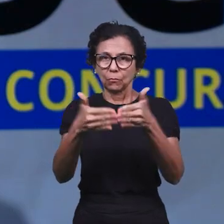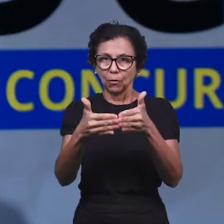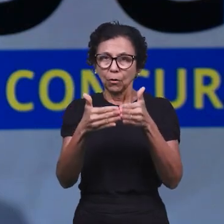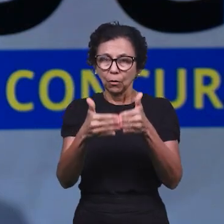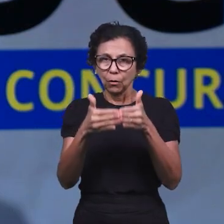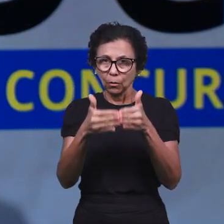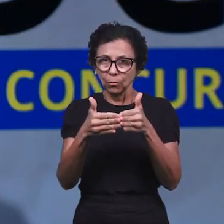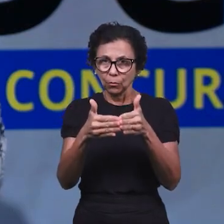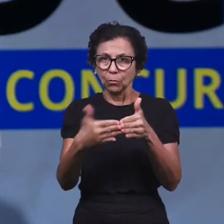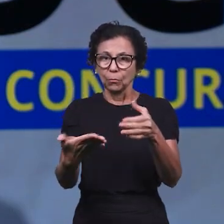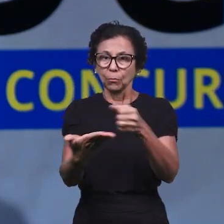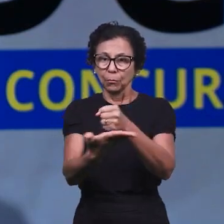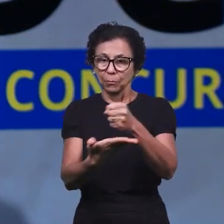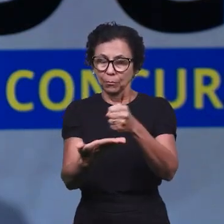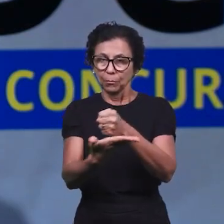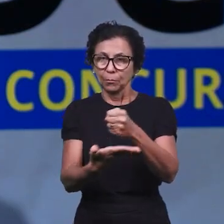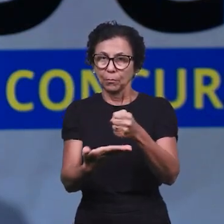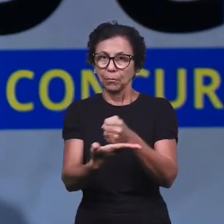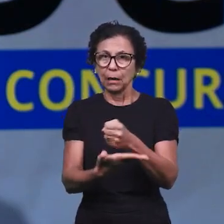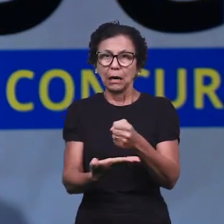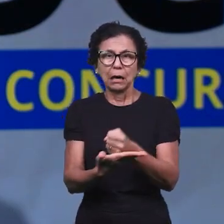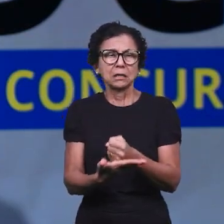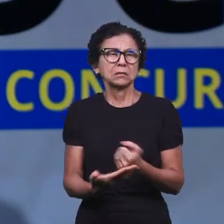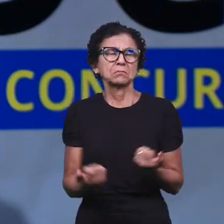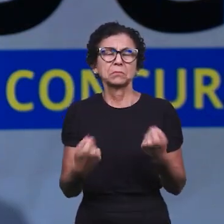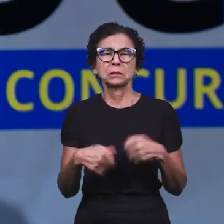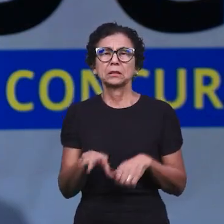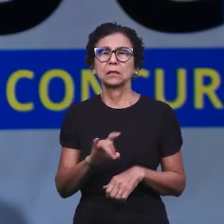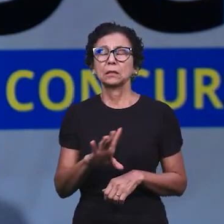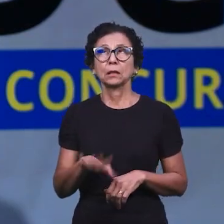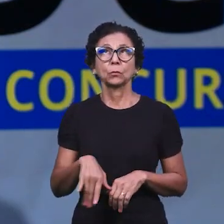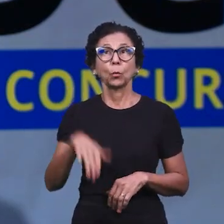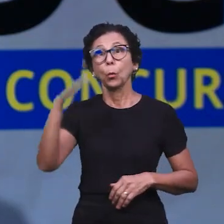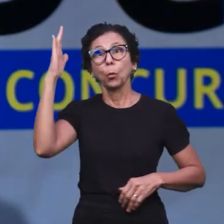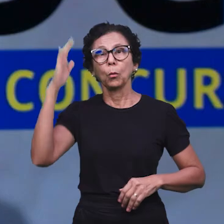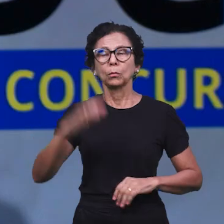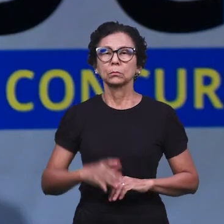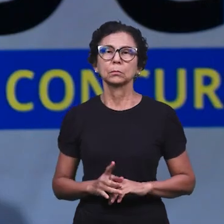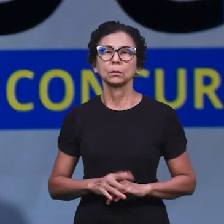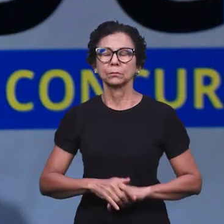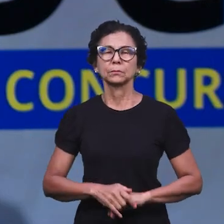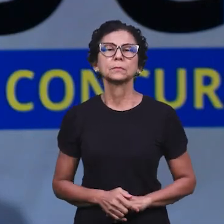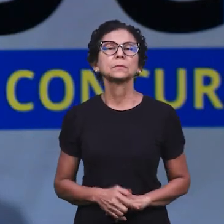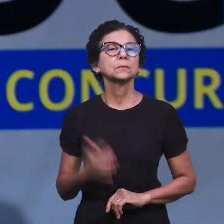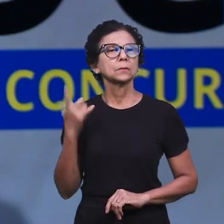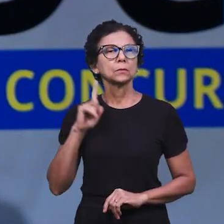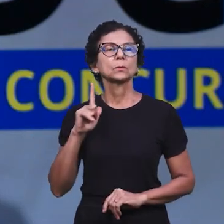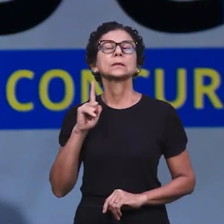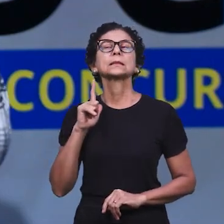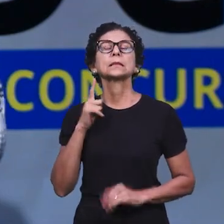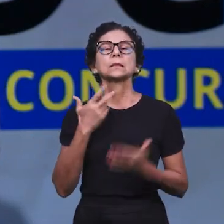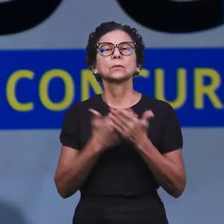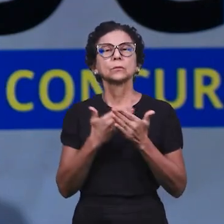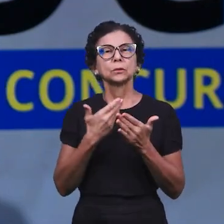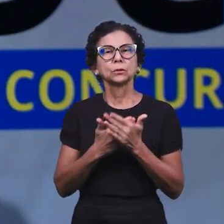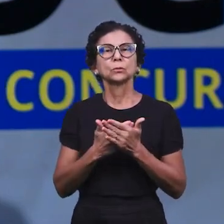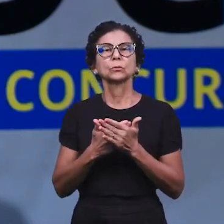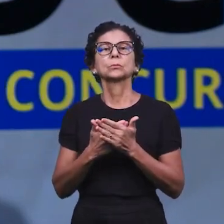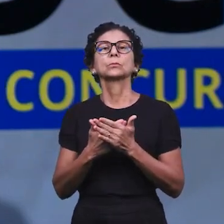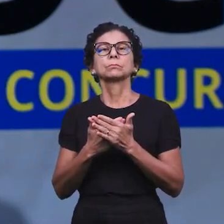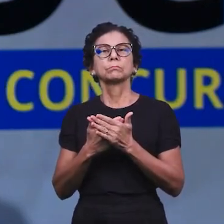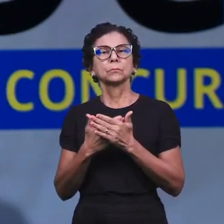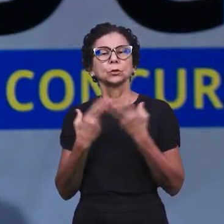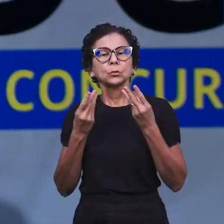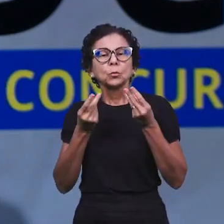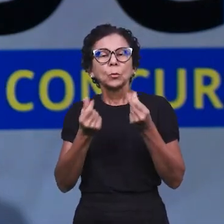uma base aqui que não é nada extraordinário, você vai conseguir desenvolver um estudo de qualidade para qualquer